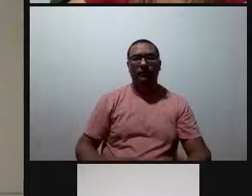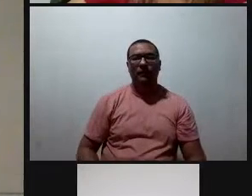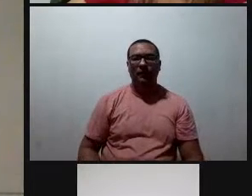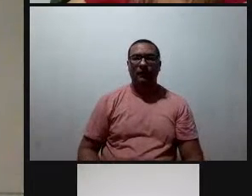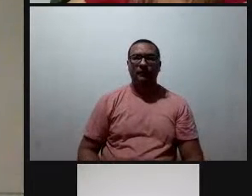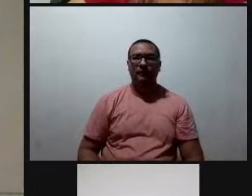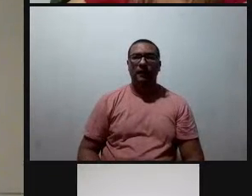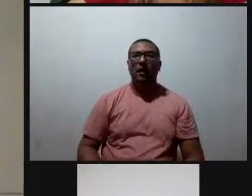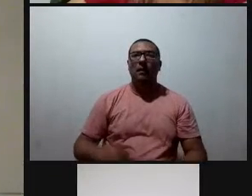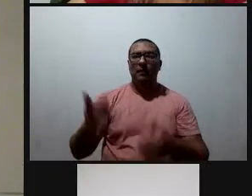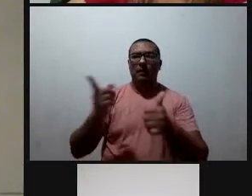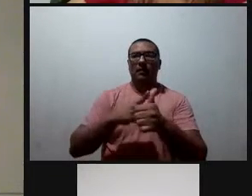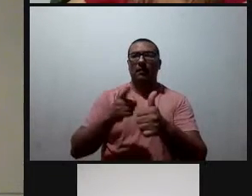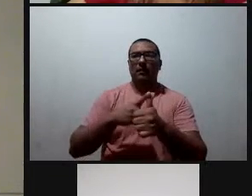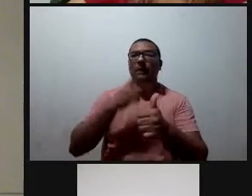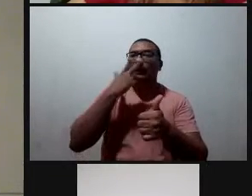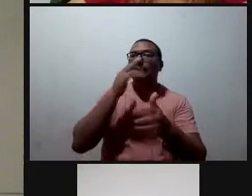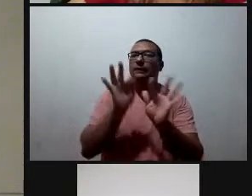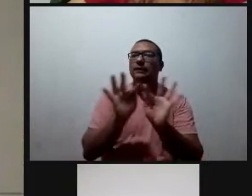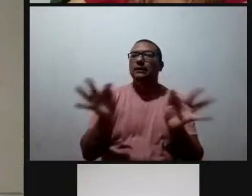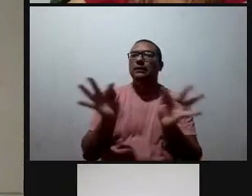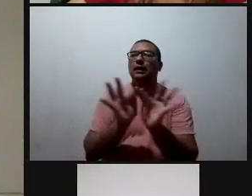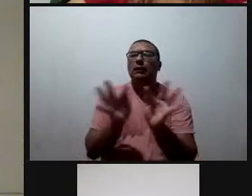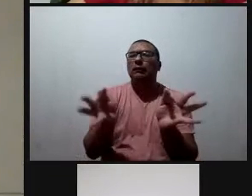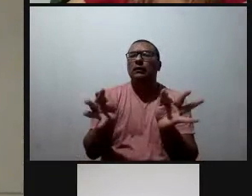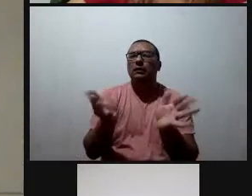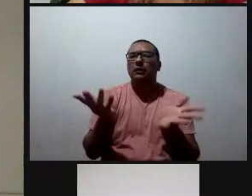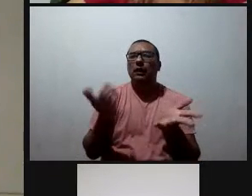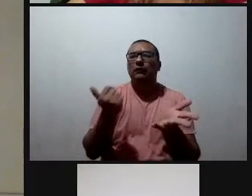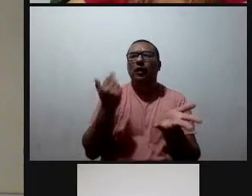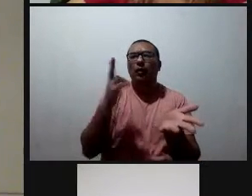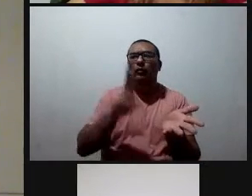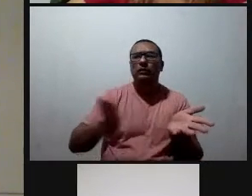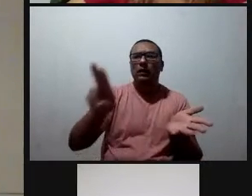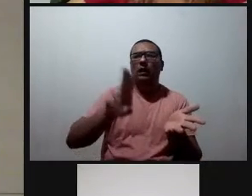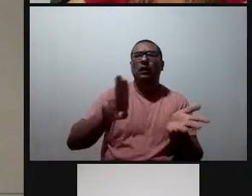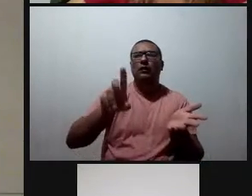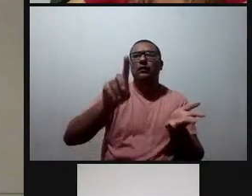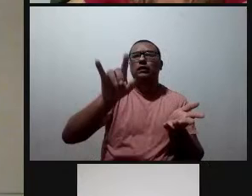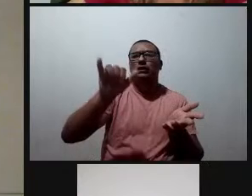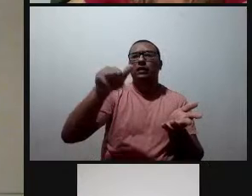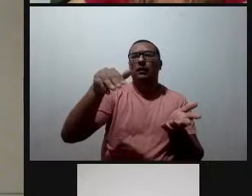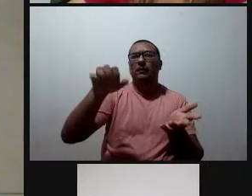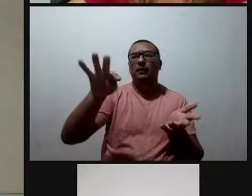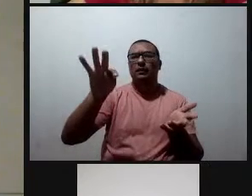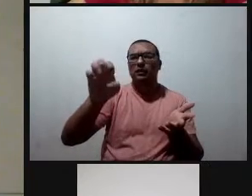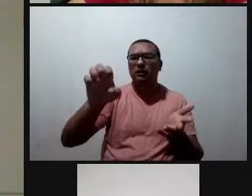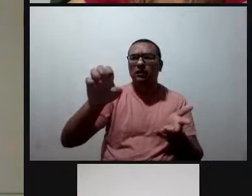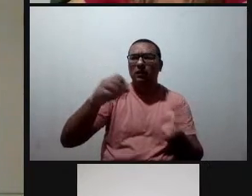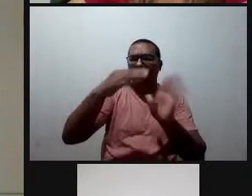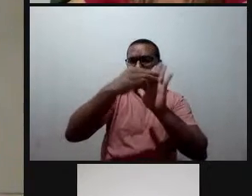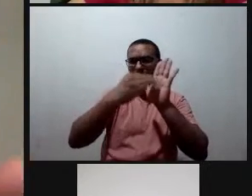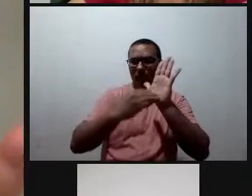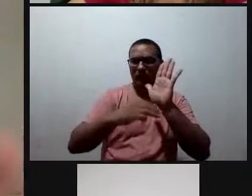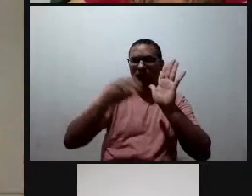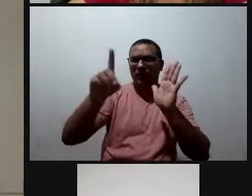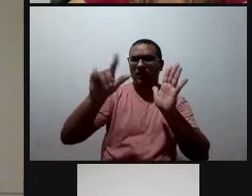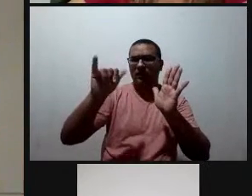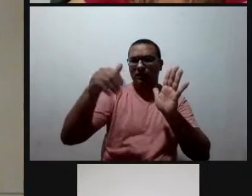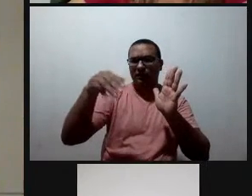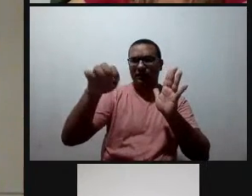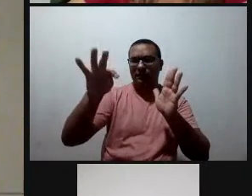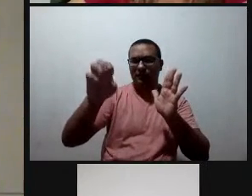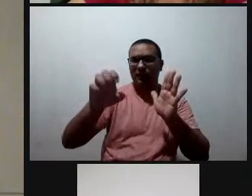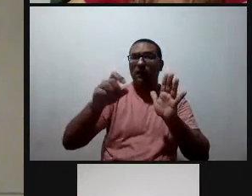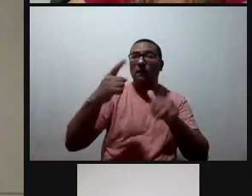um design mais simplificado, duplo diamante, por exemplo. O método duplo diamante, ele trabalha primeiro